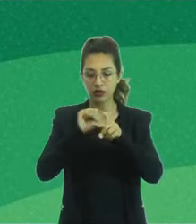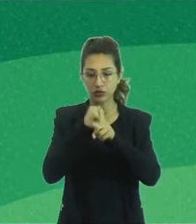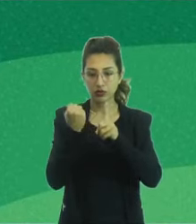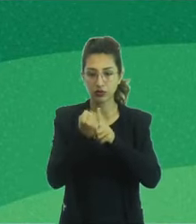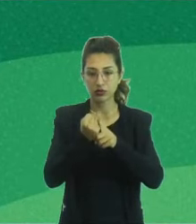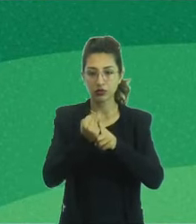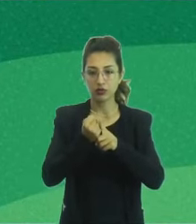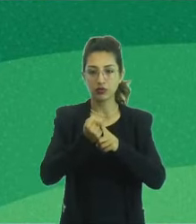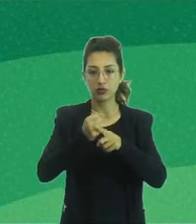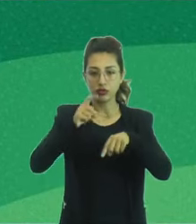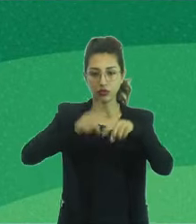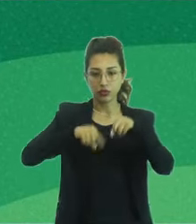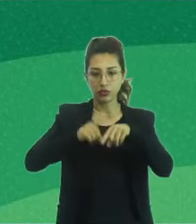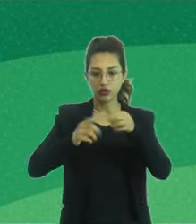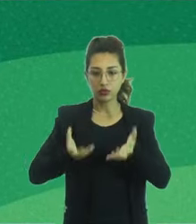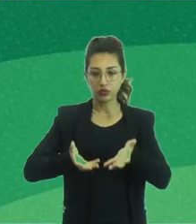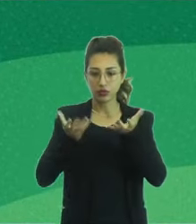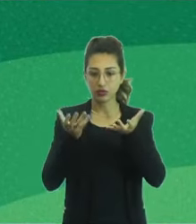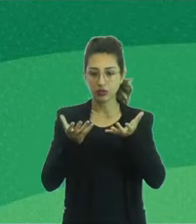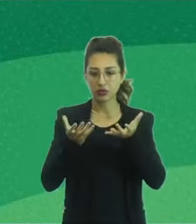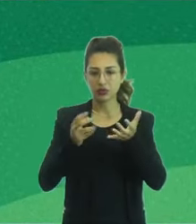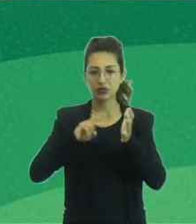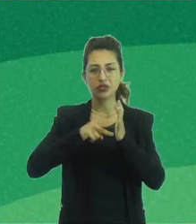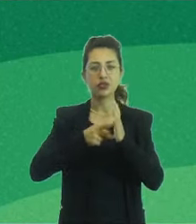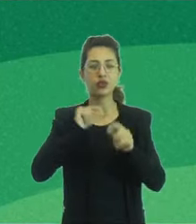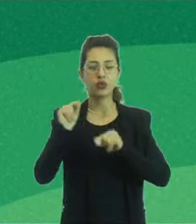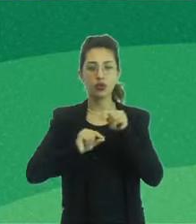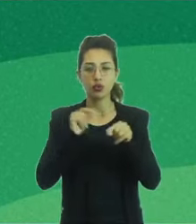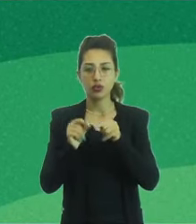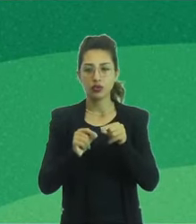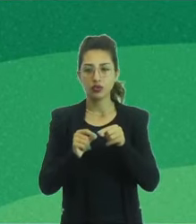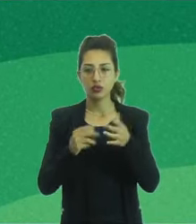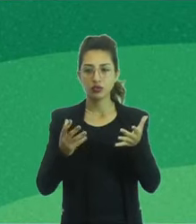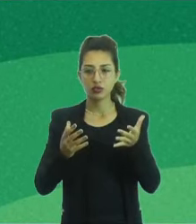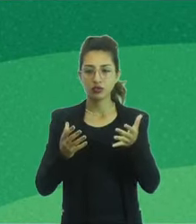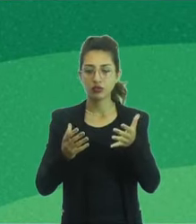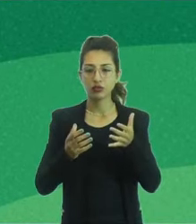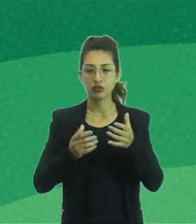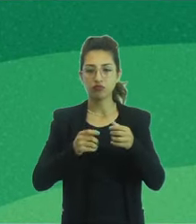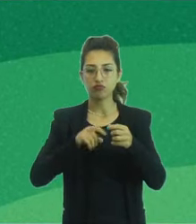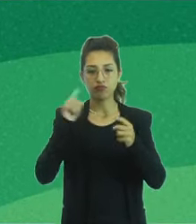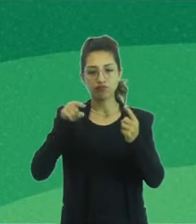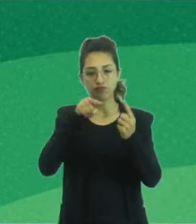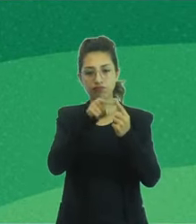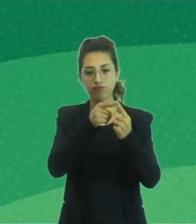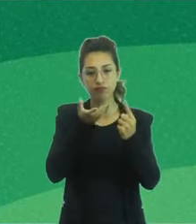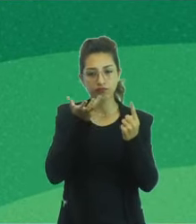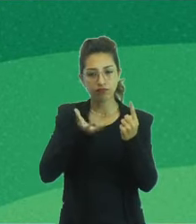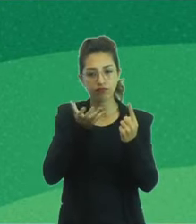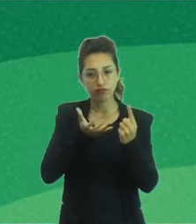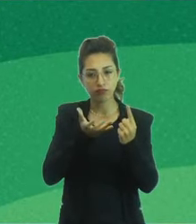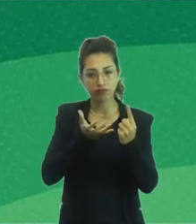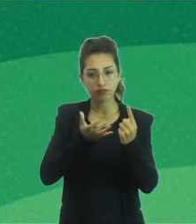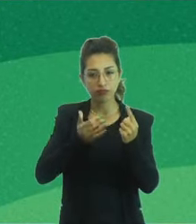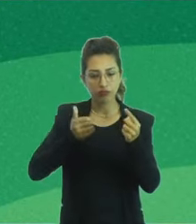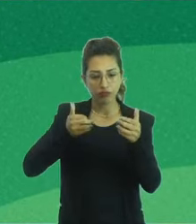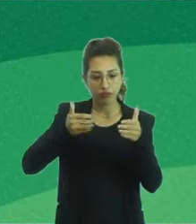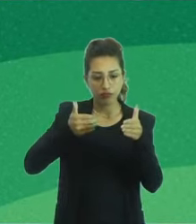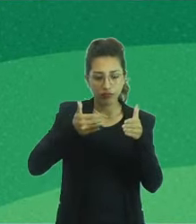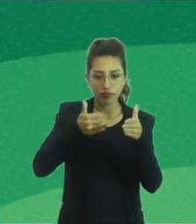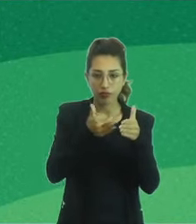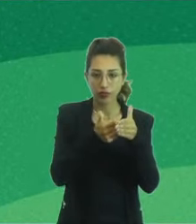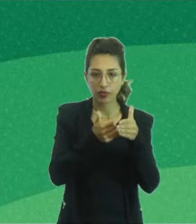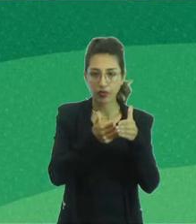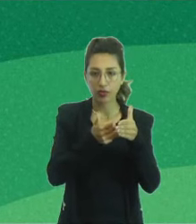consagrado que que isso quer dizer quer dizer que quanto mais perto eu tô da coisa que eu quero consagrar mas irrelevante se torna